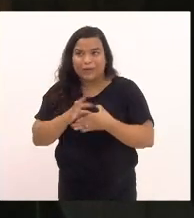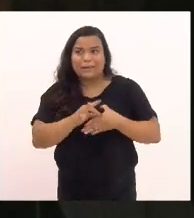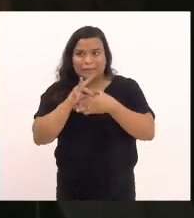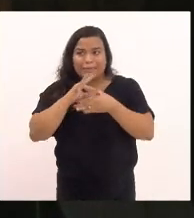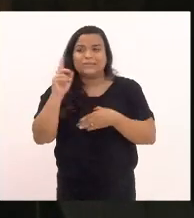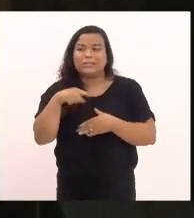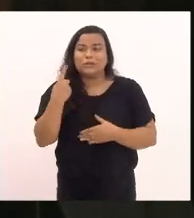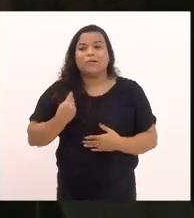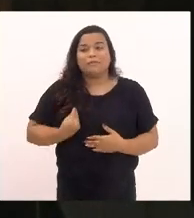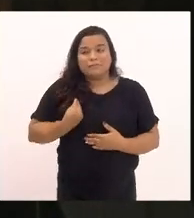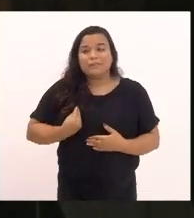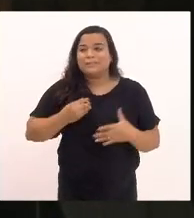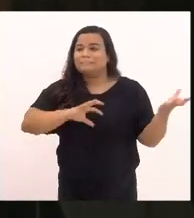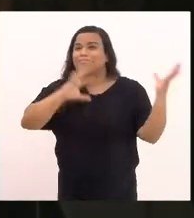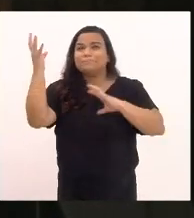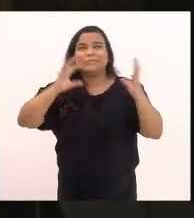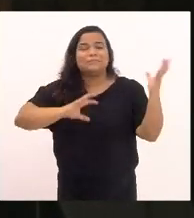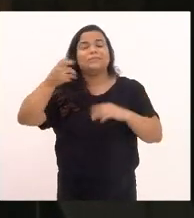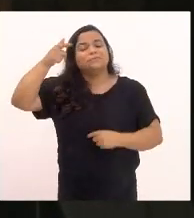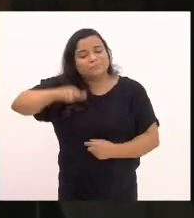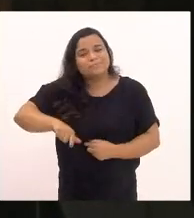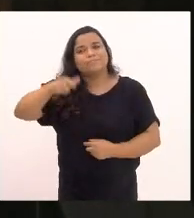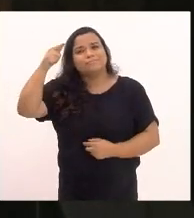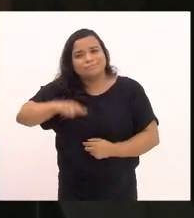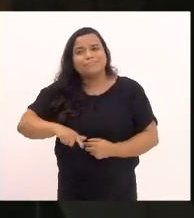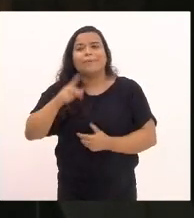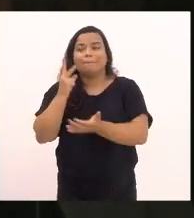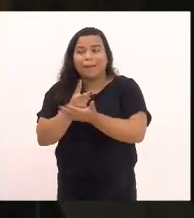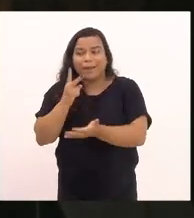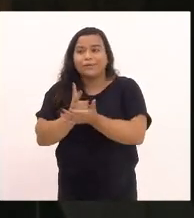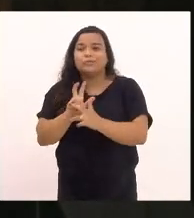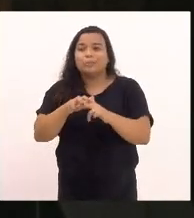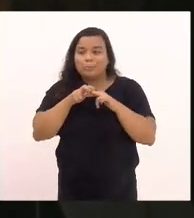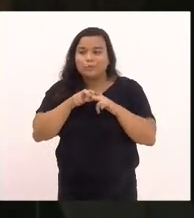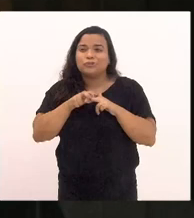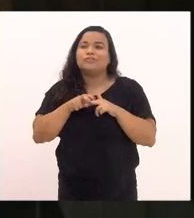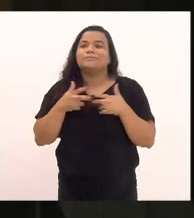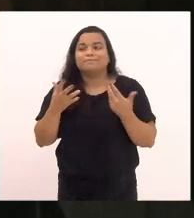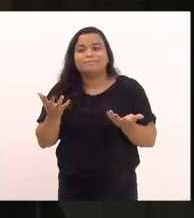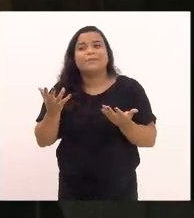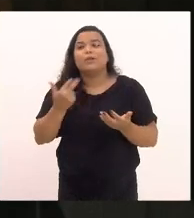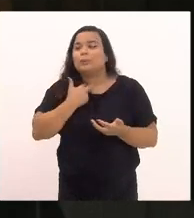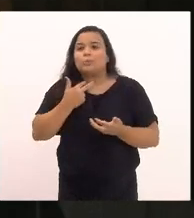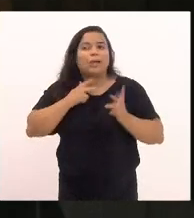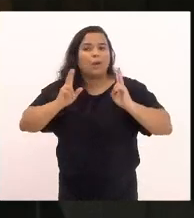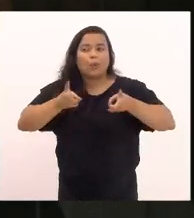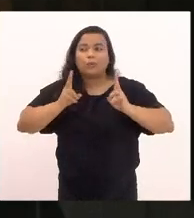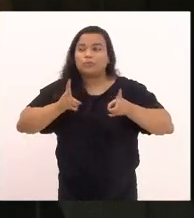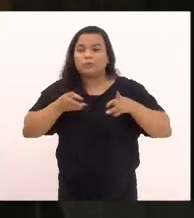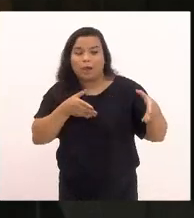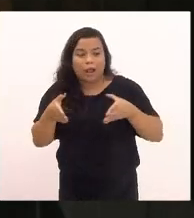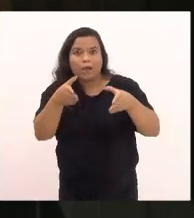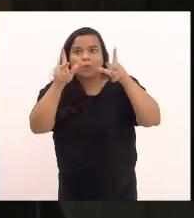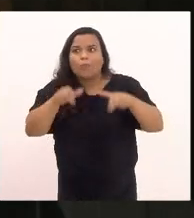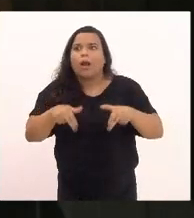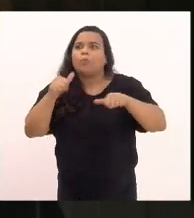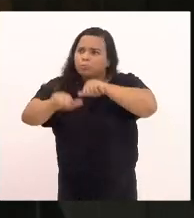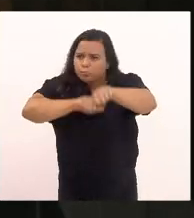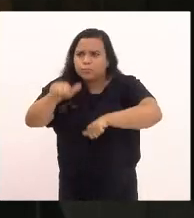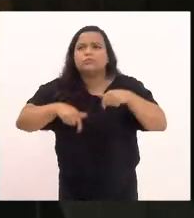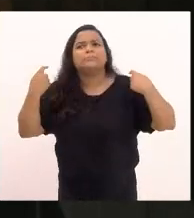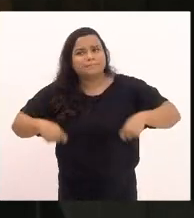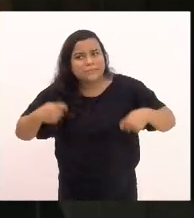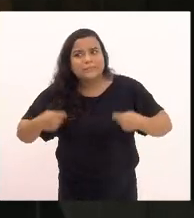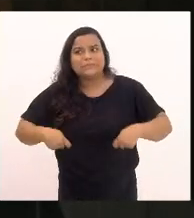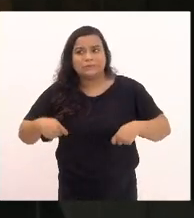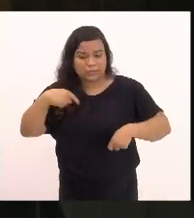temos vivido tragédias repetidas pelas mesmas causas. Não podemos continuar seguindo pelos mesmos caminhos. Nós temos no